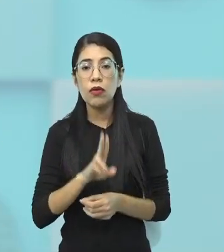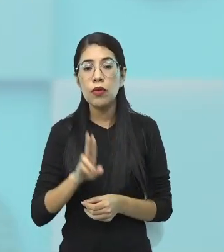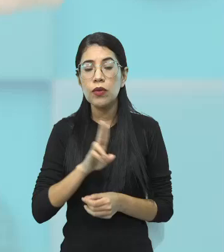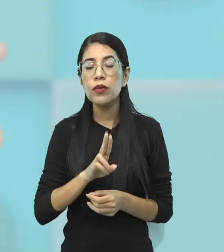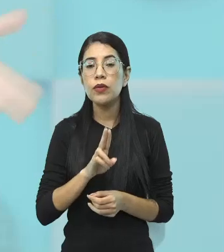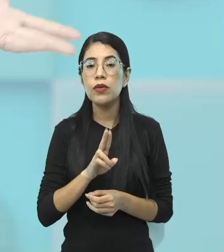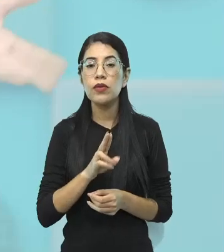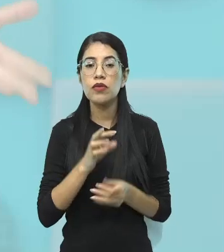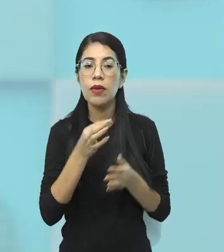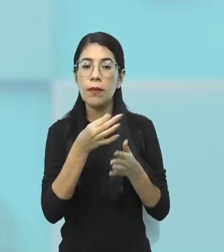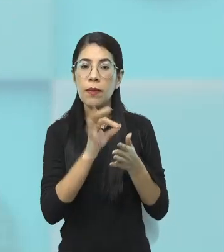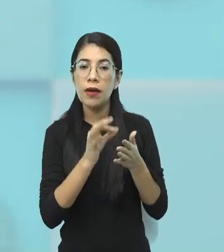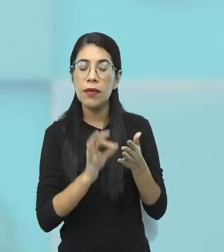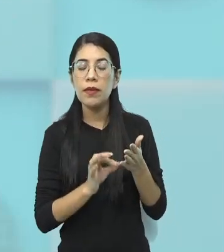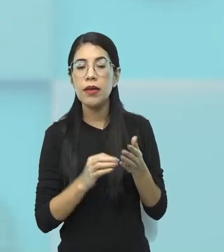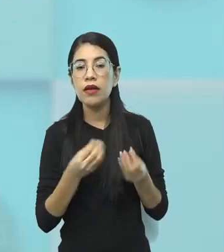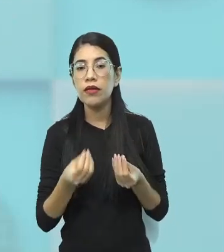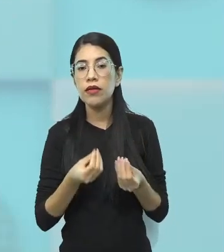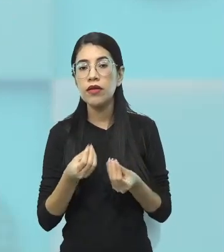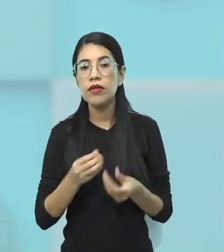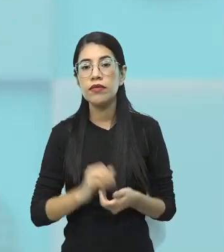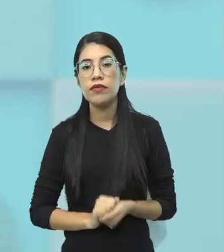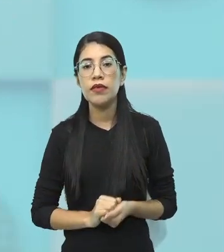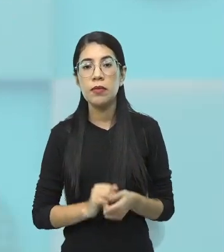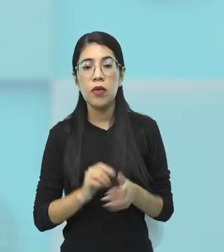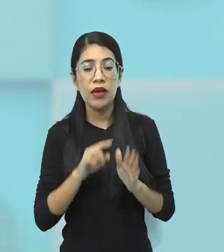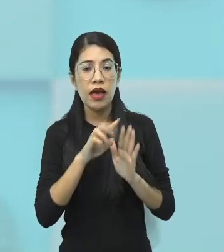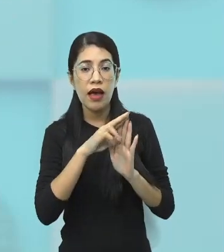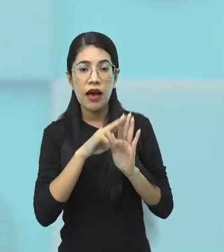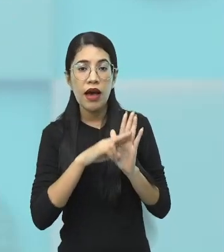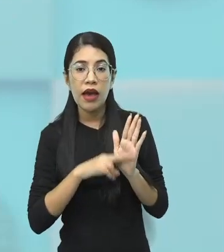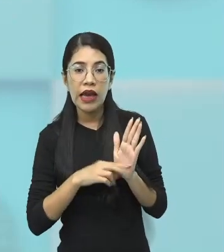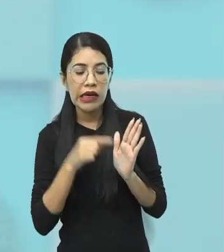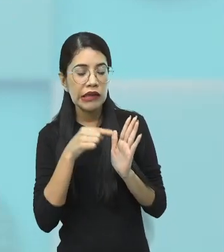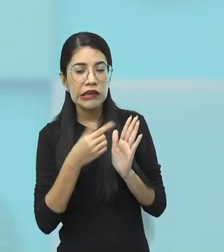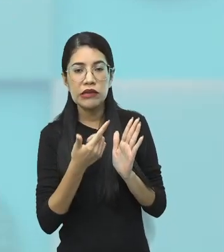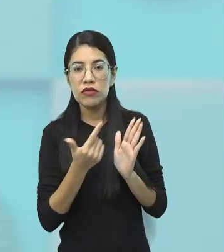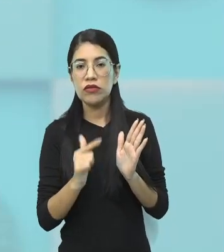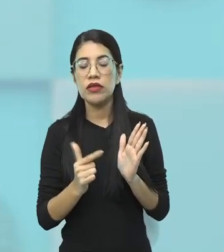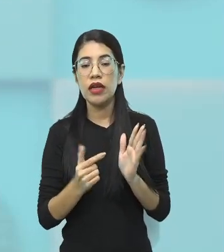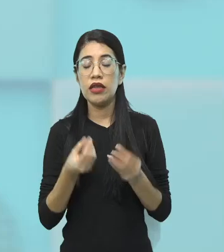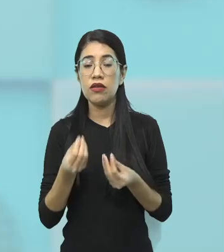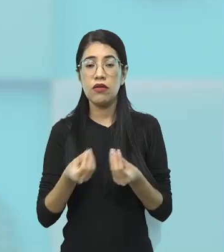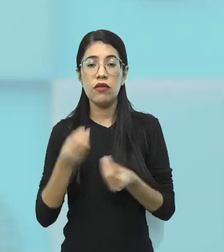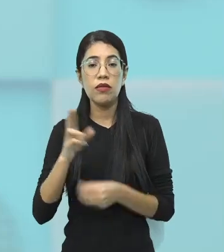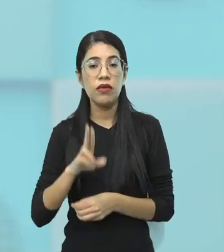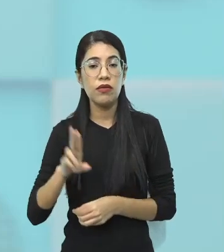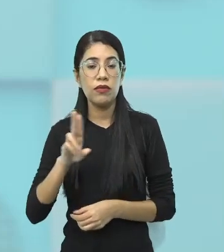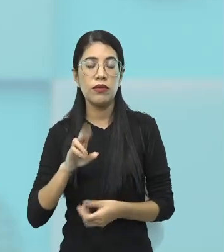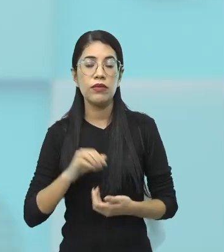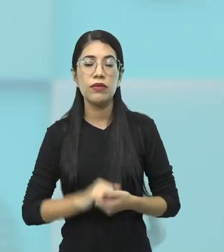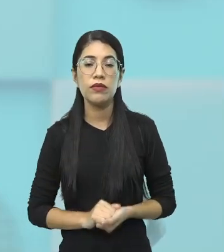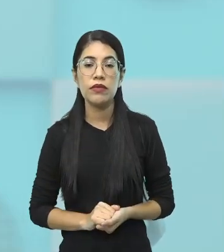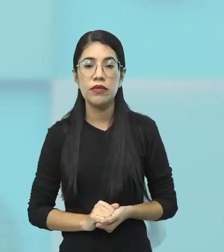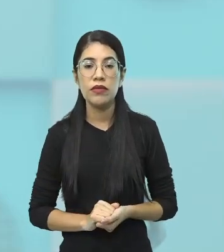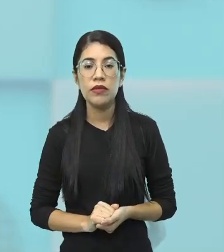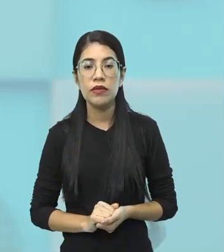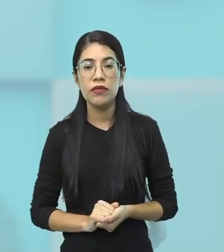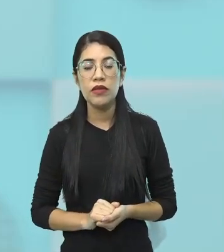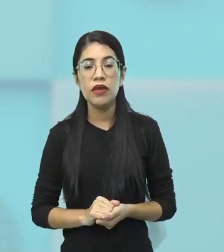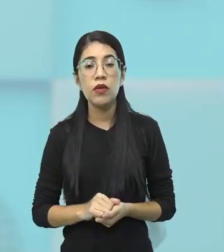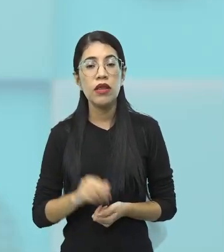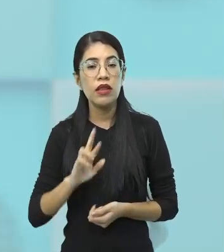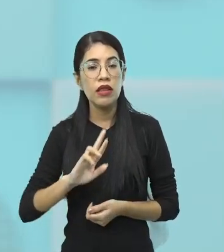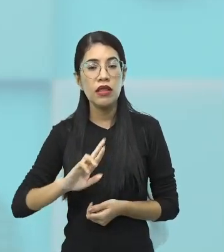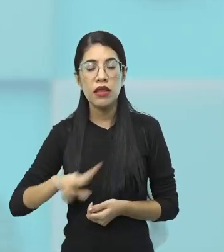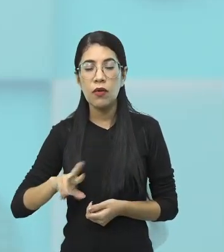não pontuo? Vai ter aquela dúvida. Por quê? Fugiu da regra de pontuação que a gente estudou. Vamos verificar quando não precisa,